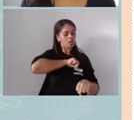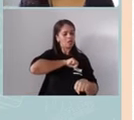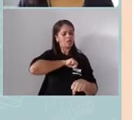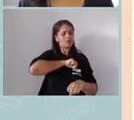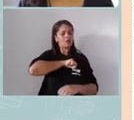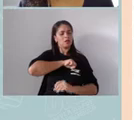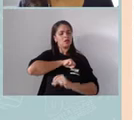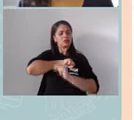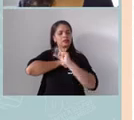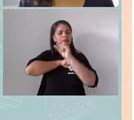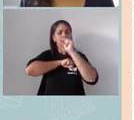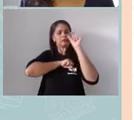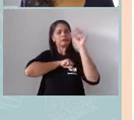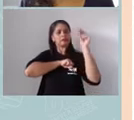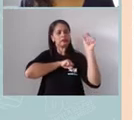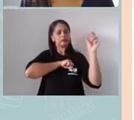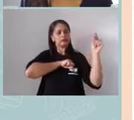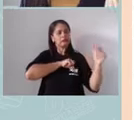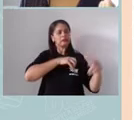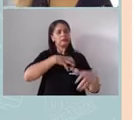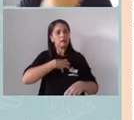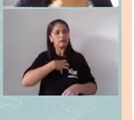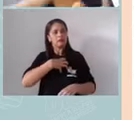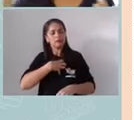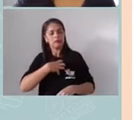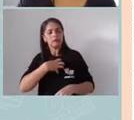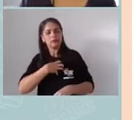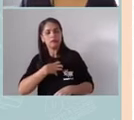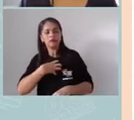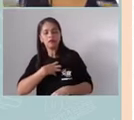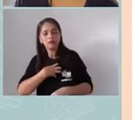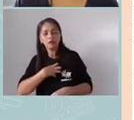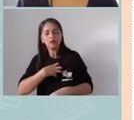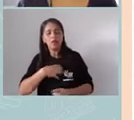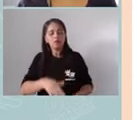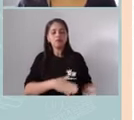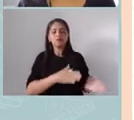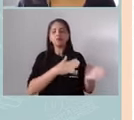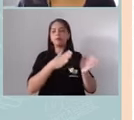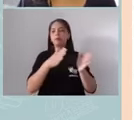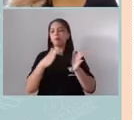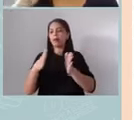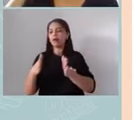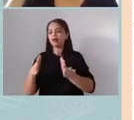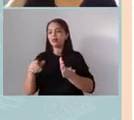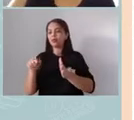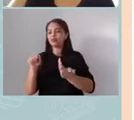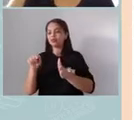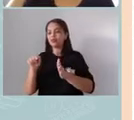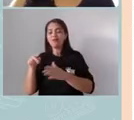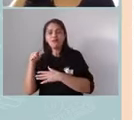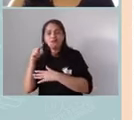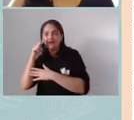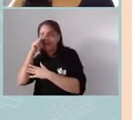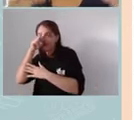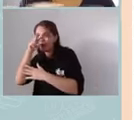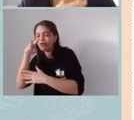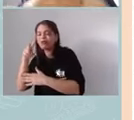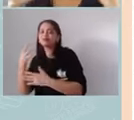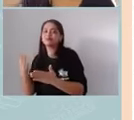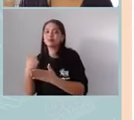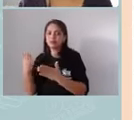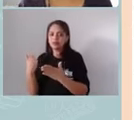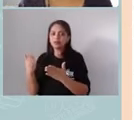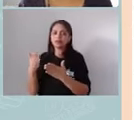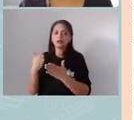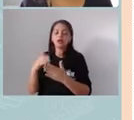sintomas começarem a se manifestar, certo? E aí, passou esse período de incubação, já vem a doença aguda. E aí, existem algumas doenças que